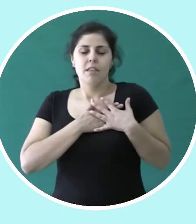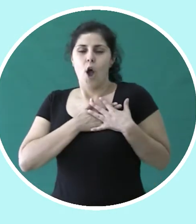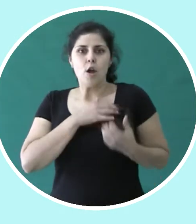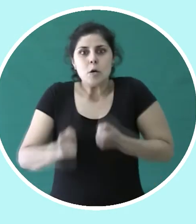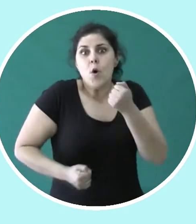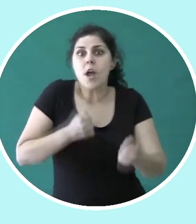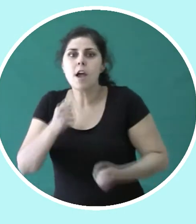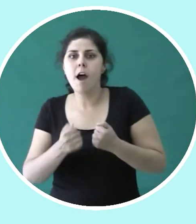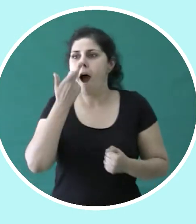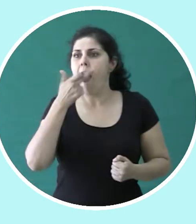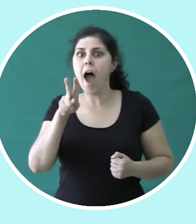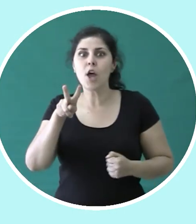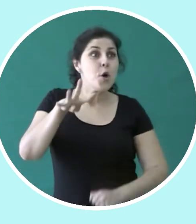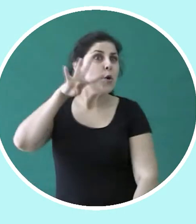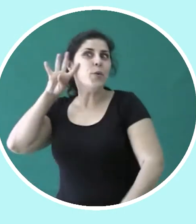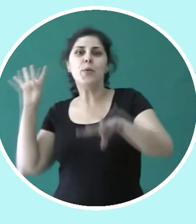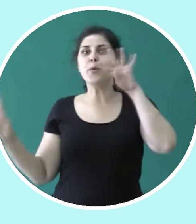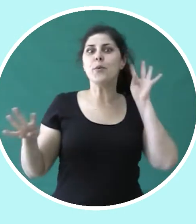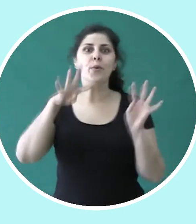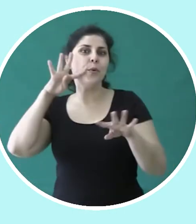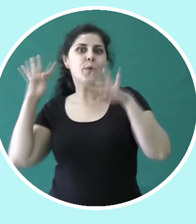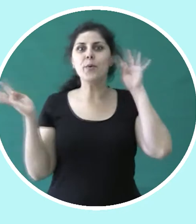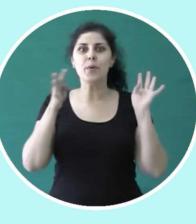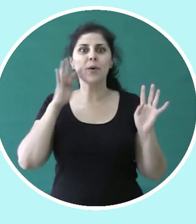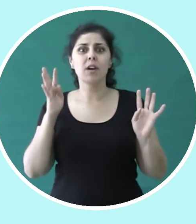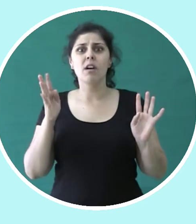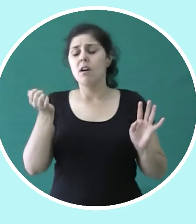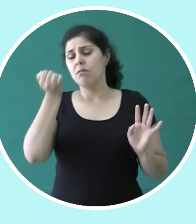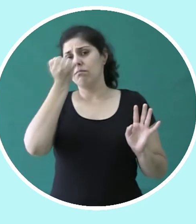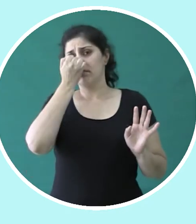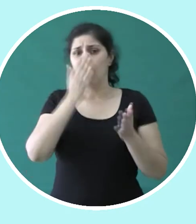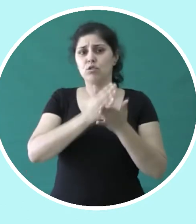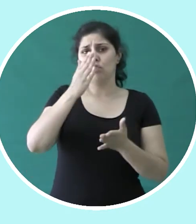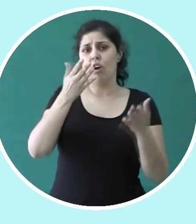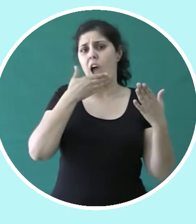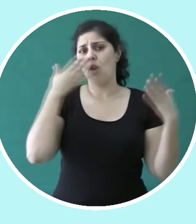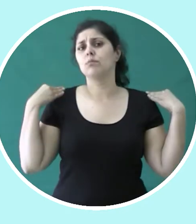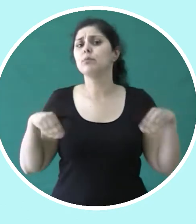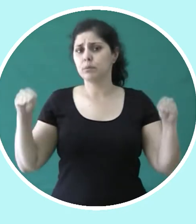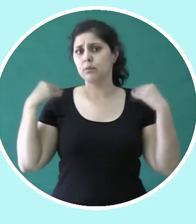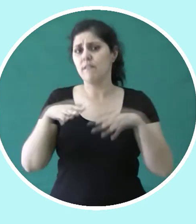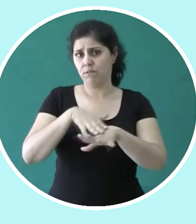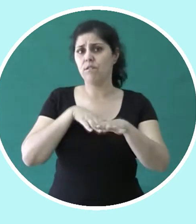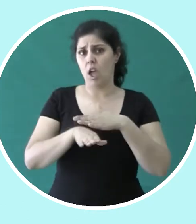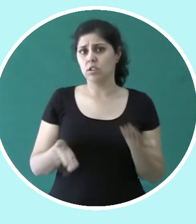Adorava correr e sentir o ar bater-lhe na cara, mas só o podia fazer na aula de